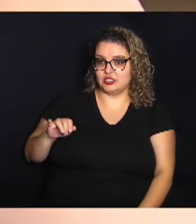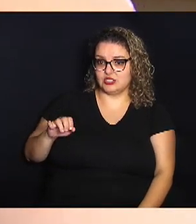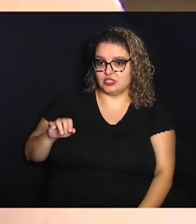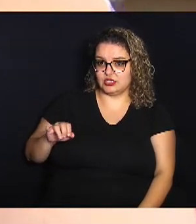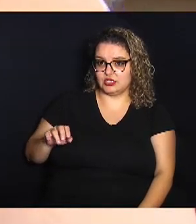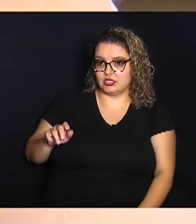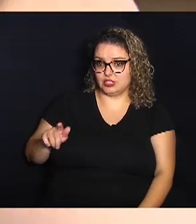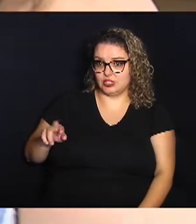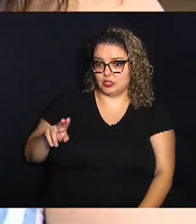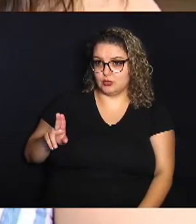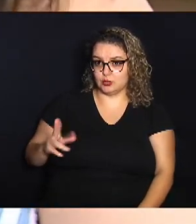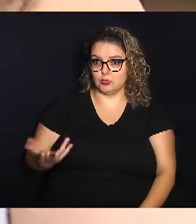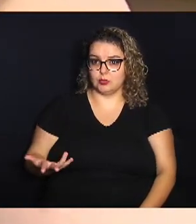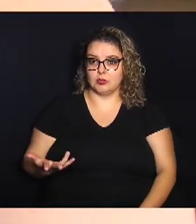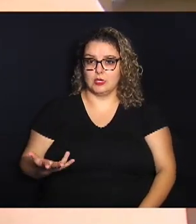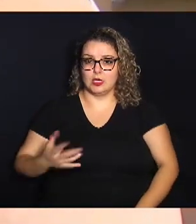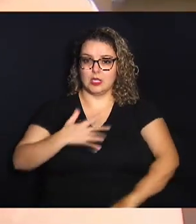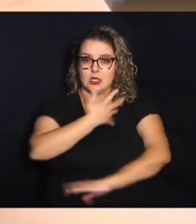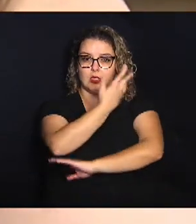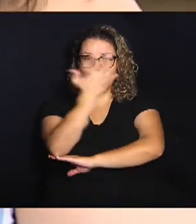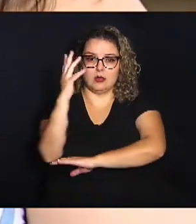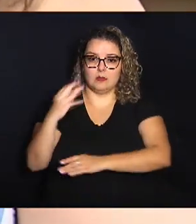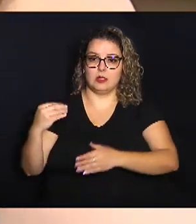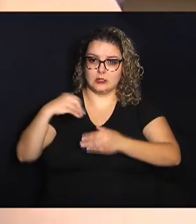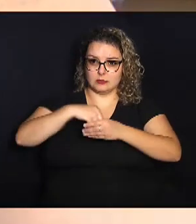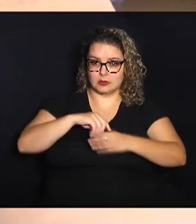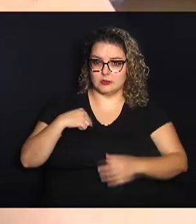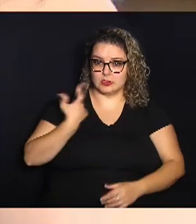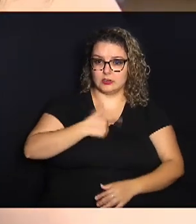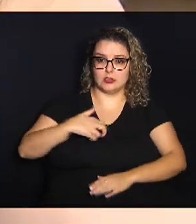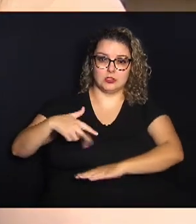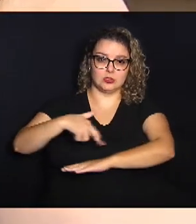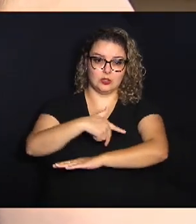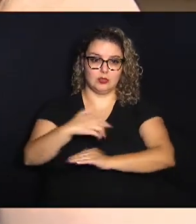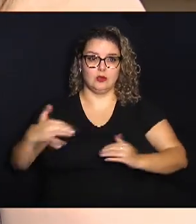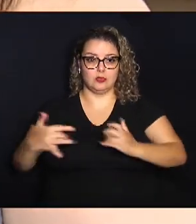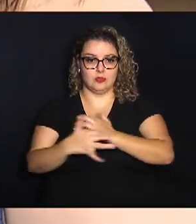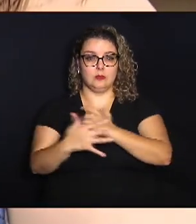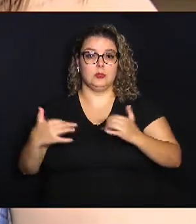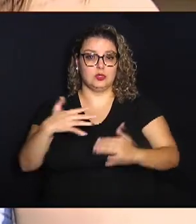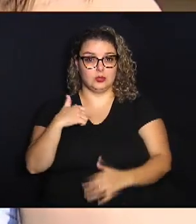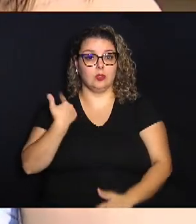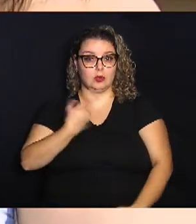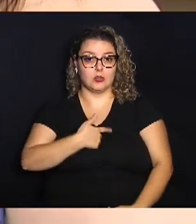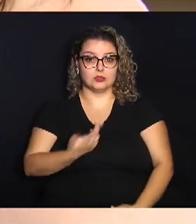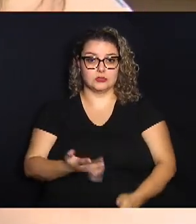e trazer a mata para nós, aqui para a moda, para o urbano nosso.